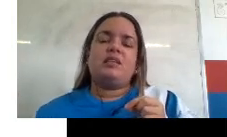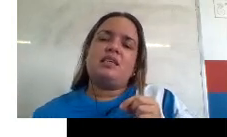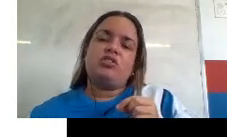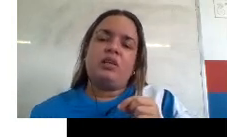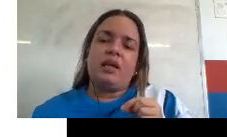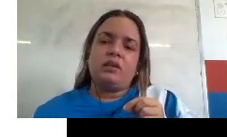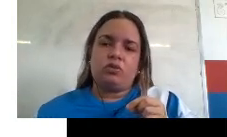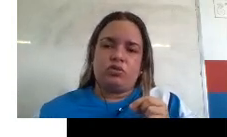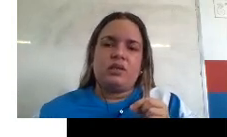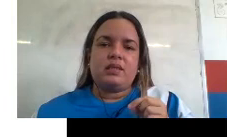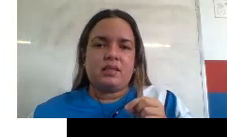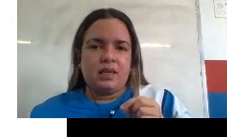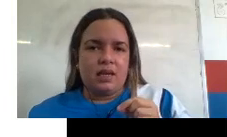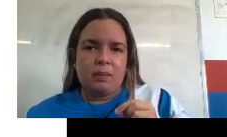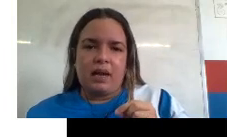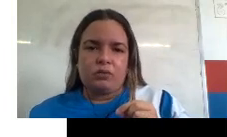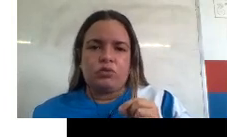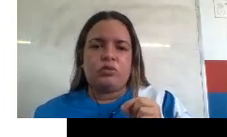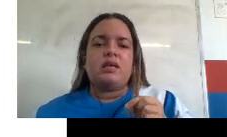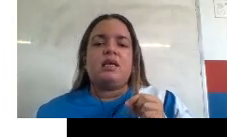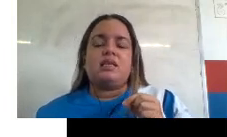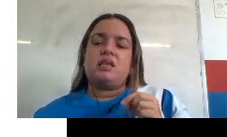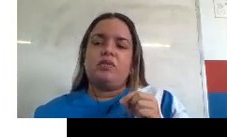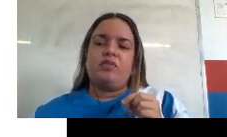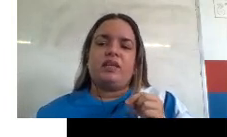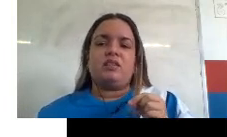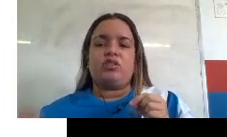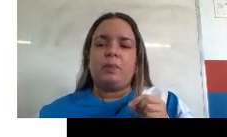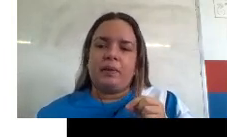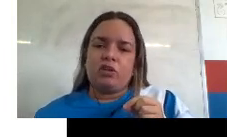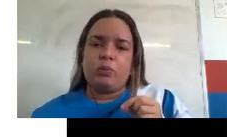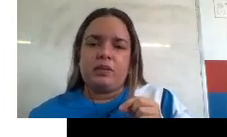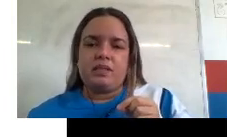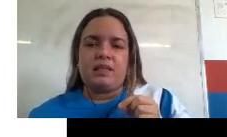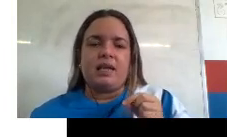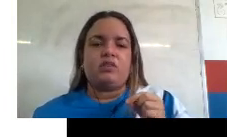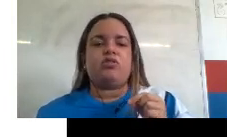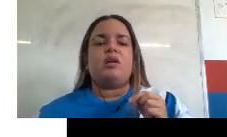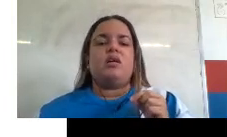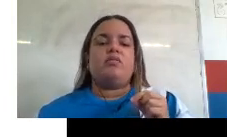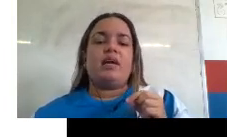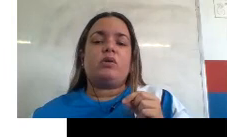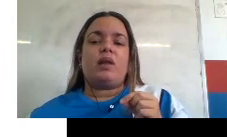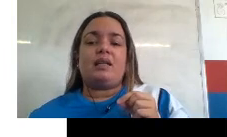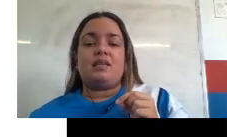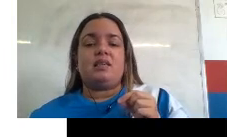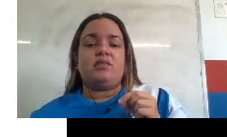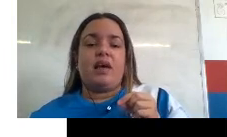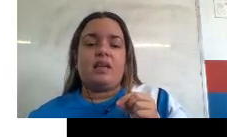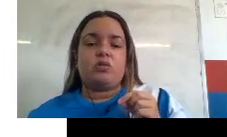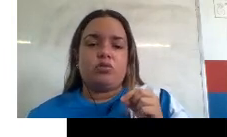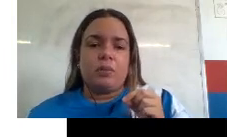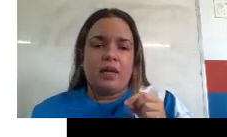formas desses direitos serem lembrados. São feitas campanhas publicitárias, veiculadas